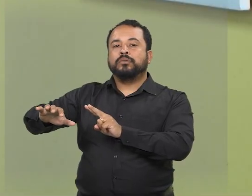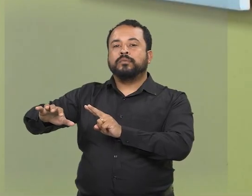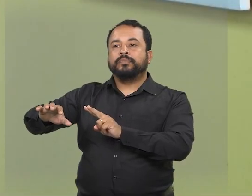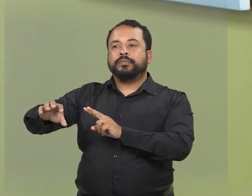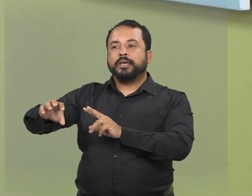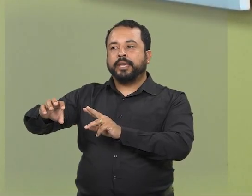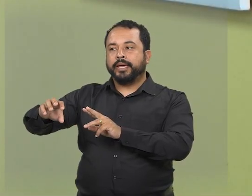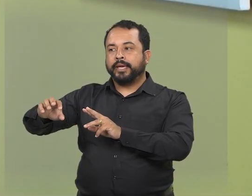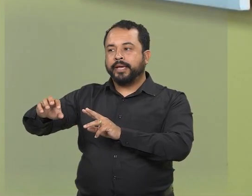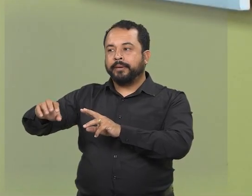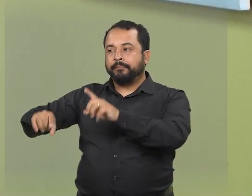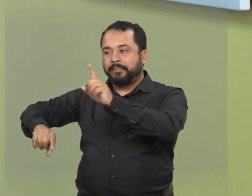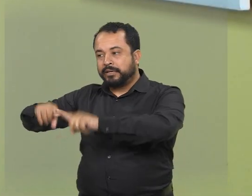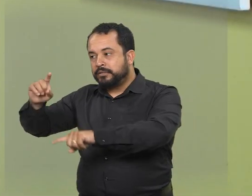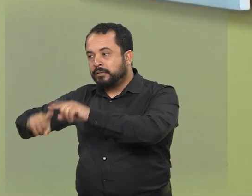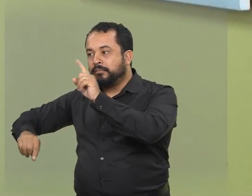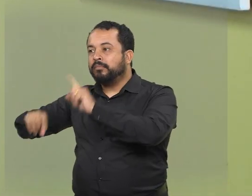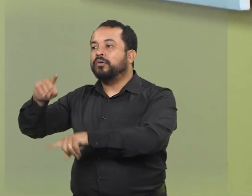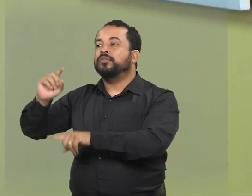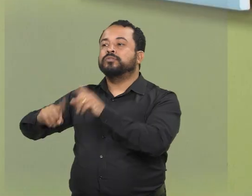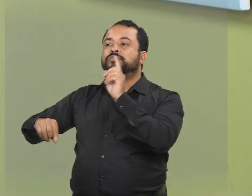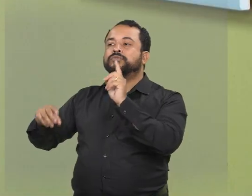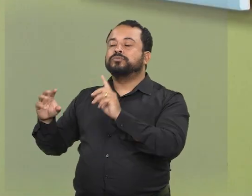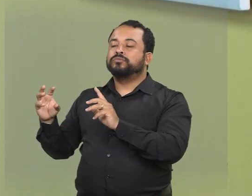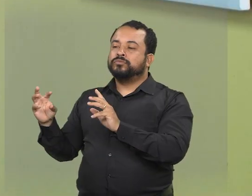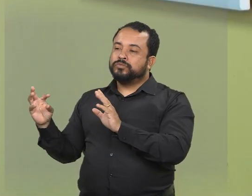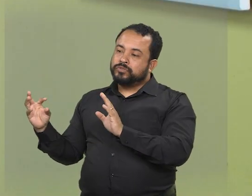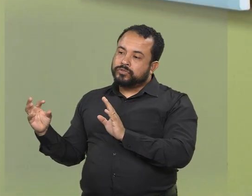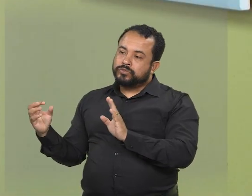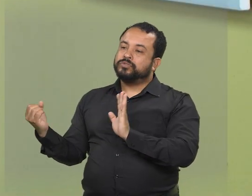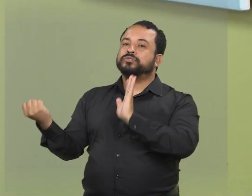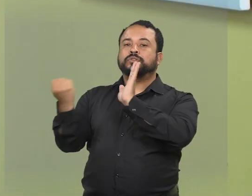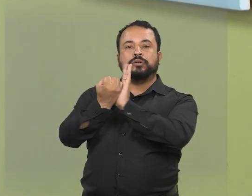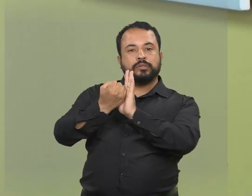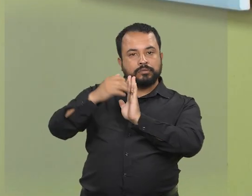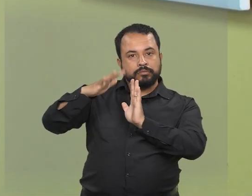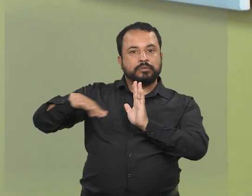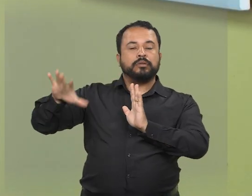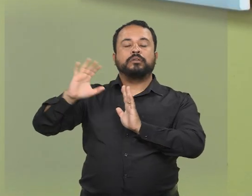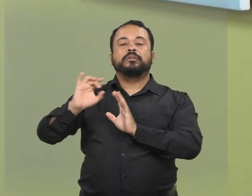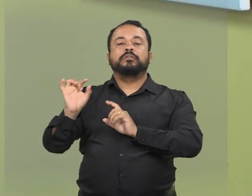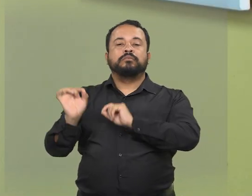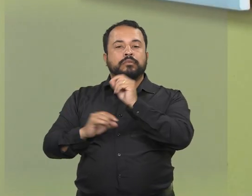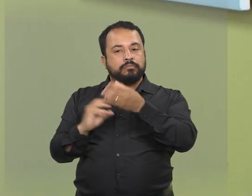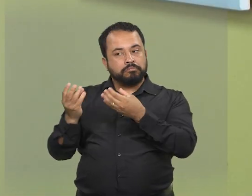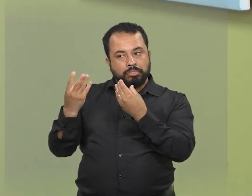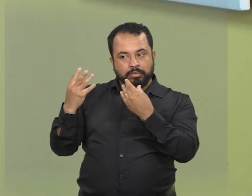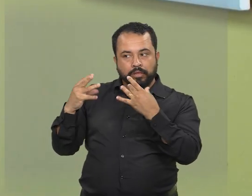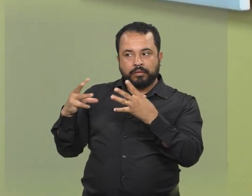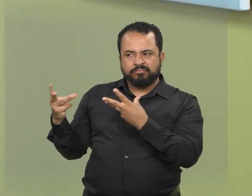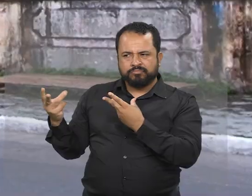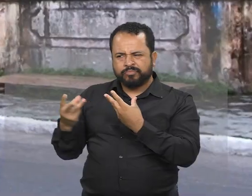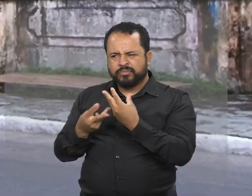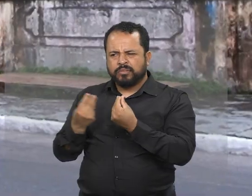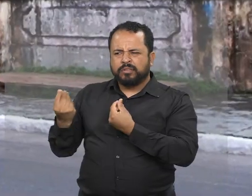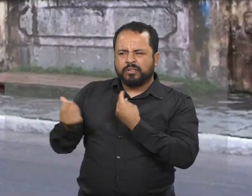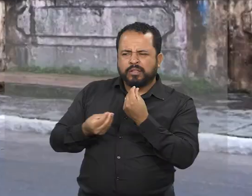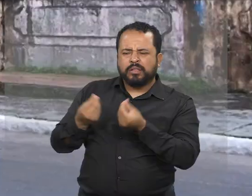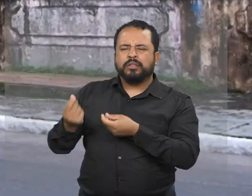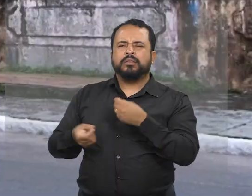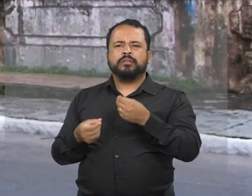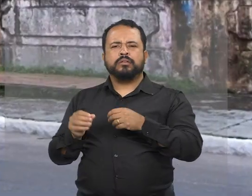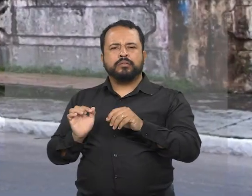da cultura, do direito à memória, foi um ponto muito sensível, no qual o Ministério Público